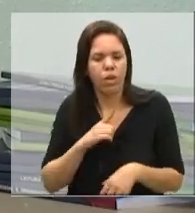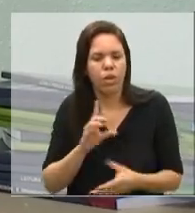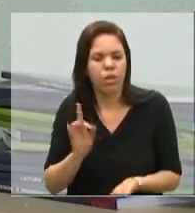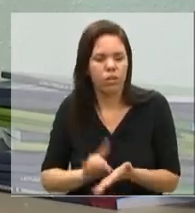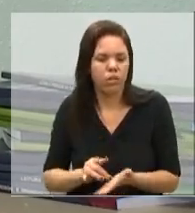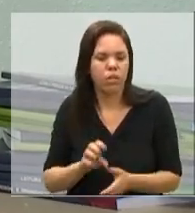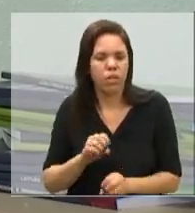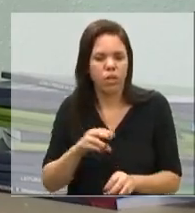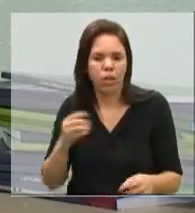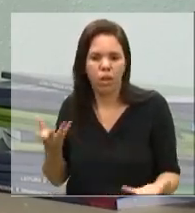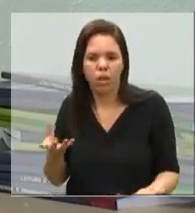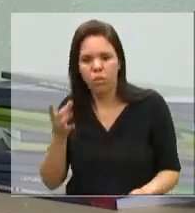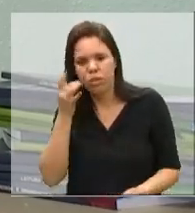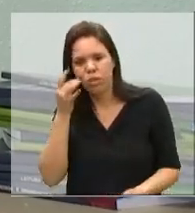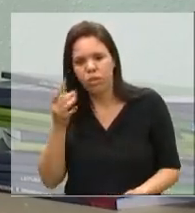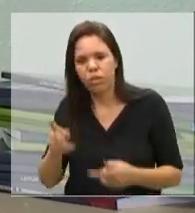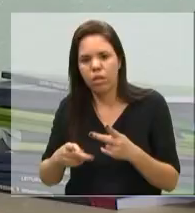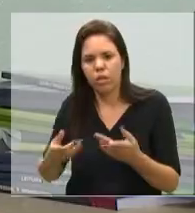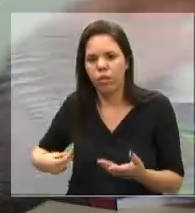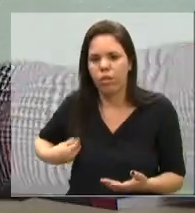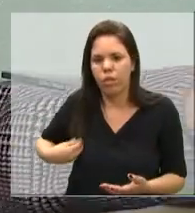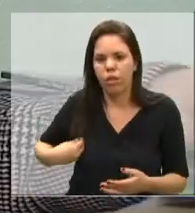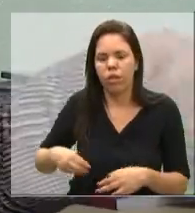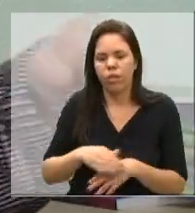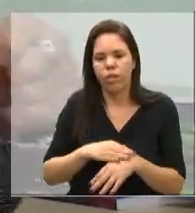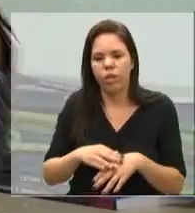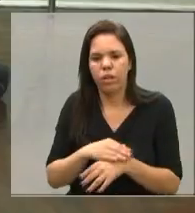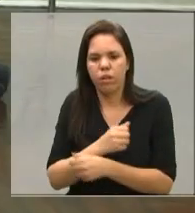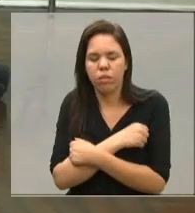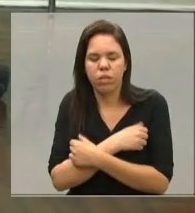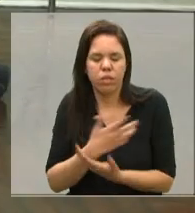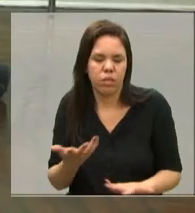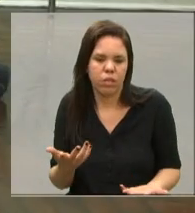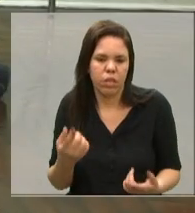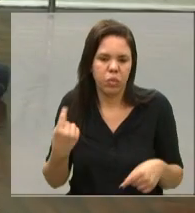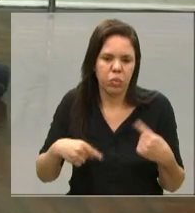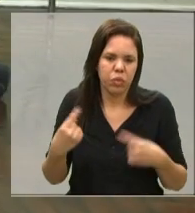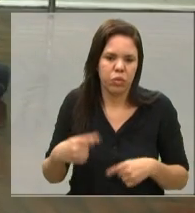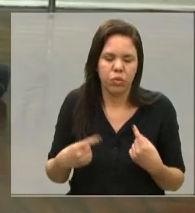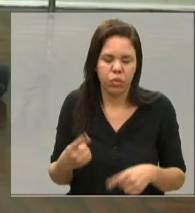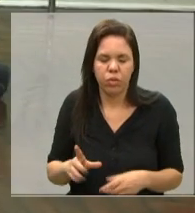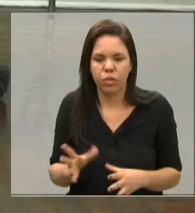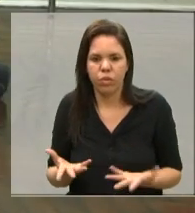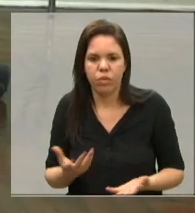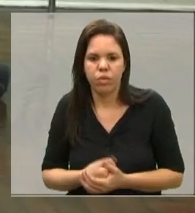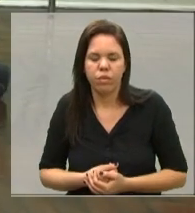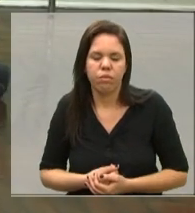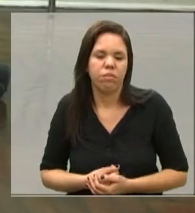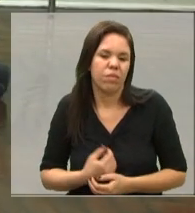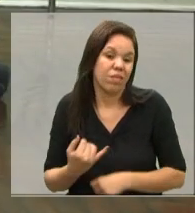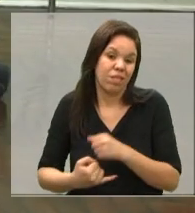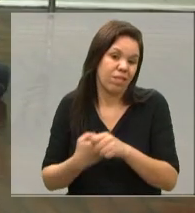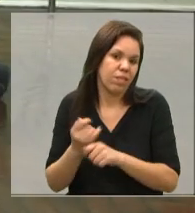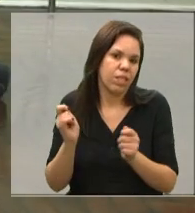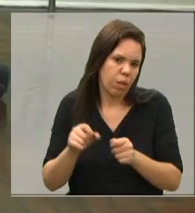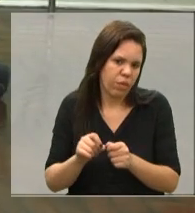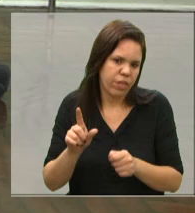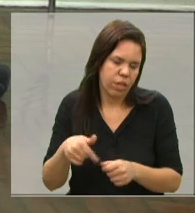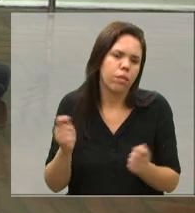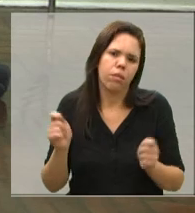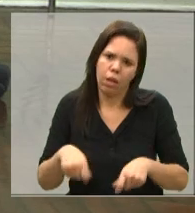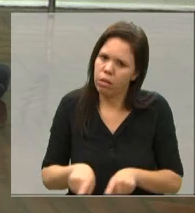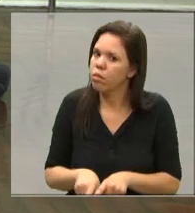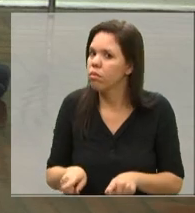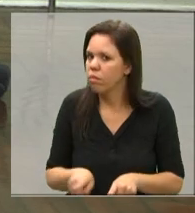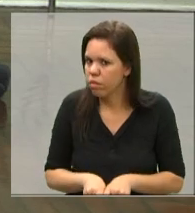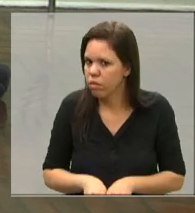mas eu quero presencial, eu quero conversar com pessoas, eu quero tocar, eu quero abraçar, eu quero discutir, eu quero debater. No online dá para fazer isso? Dá